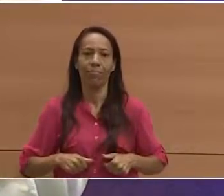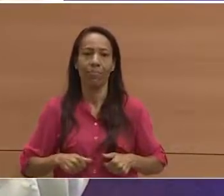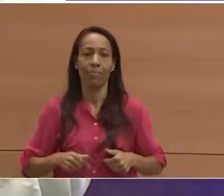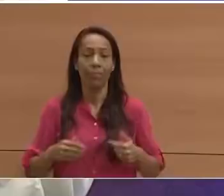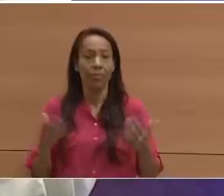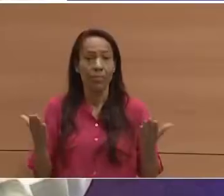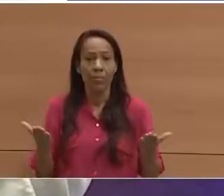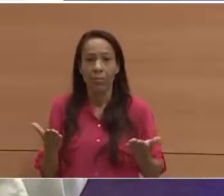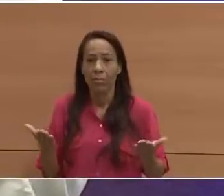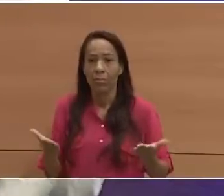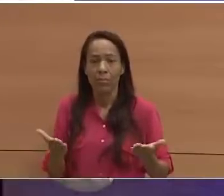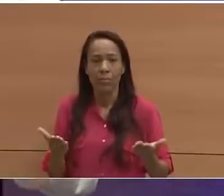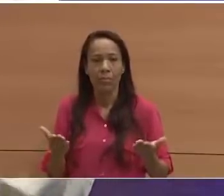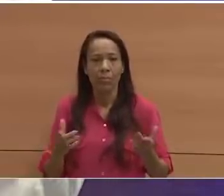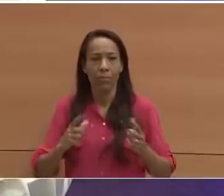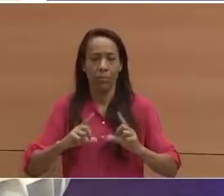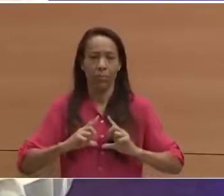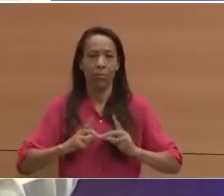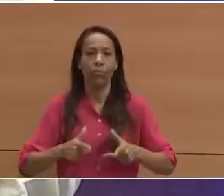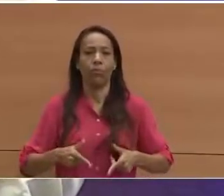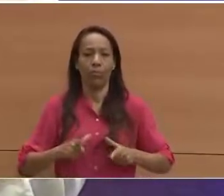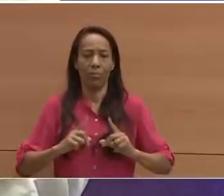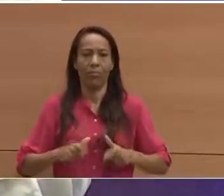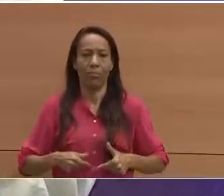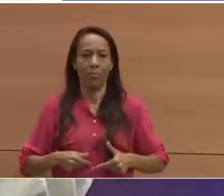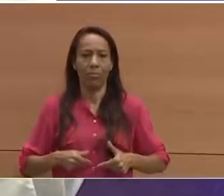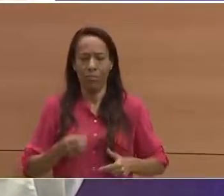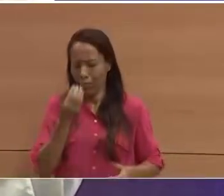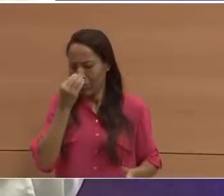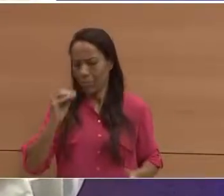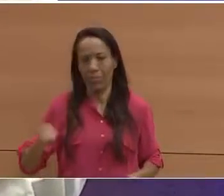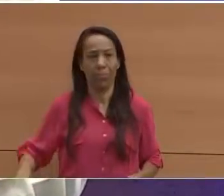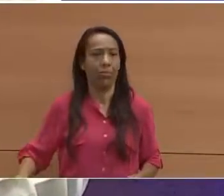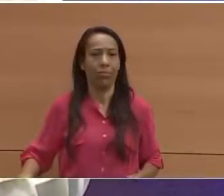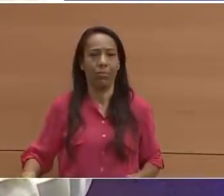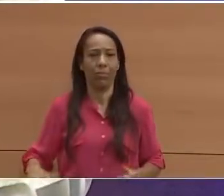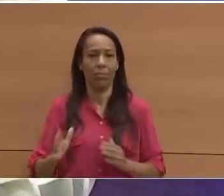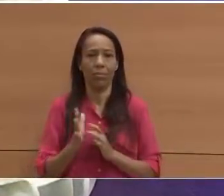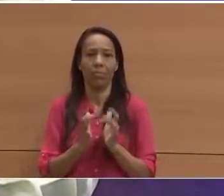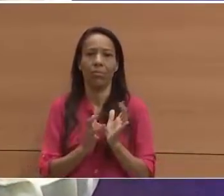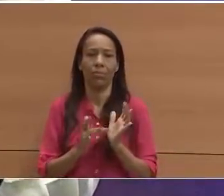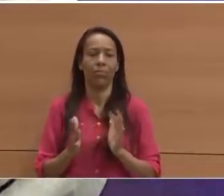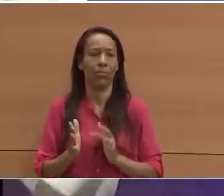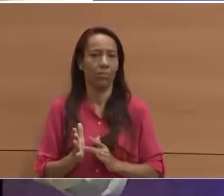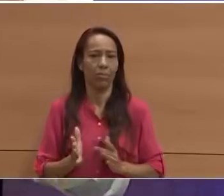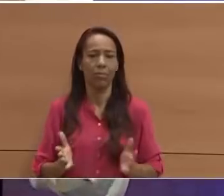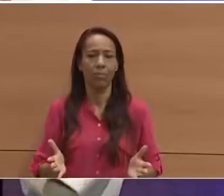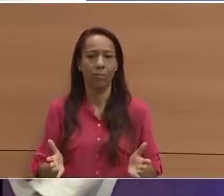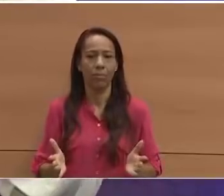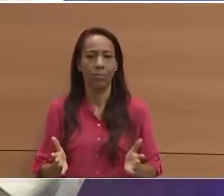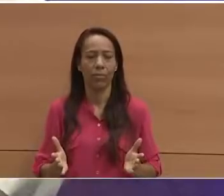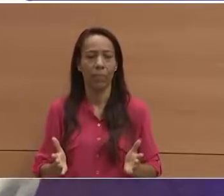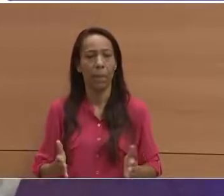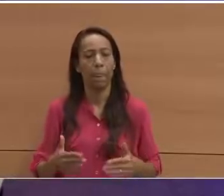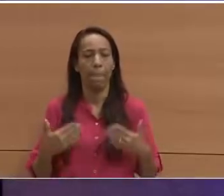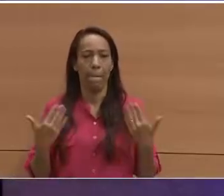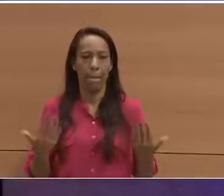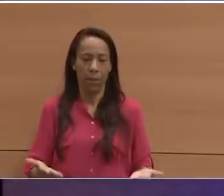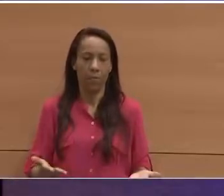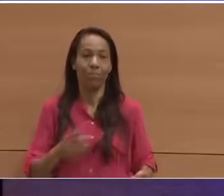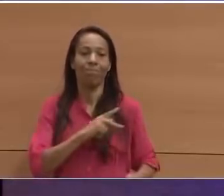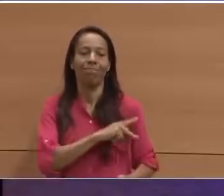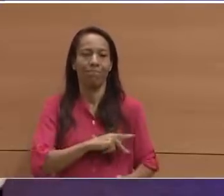primogenitura. Eu ainda quero passar por Jerusalém para mostrar para eles, né, que não adianta